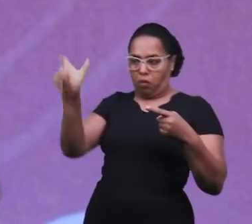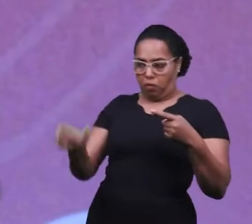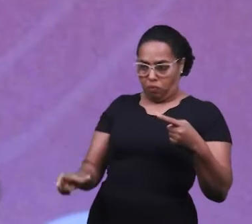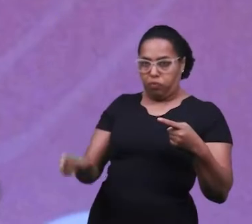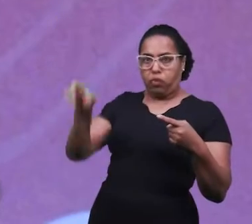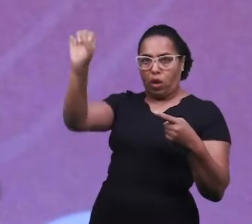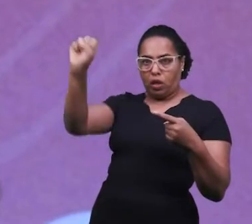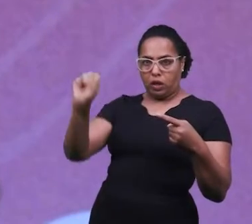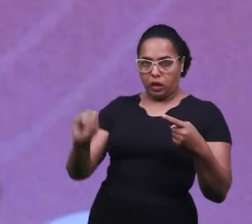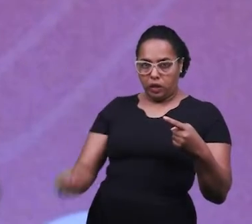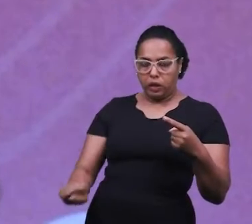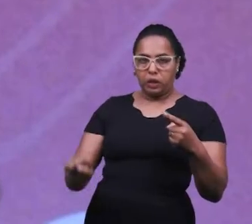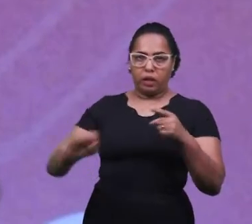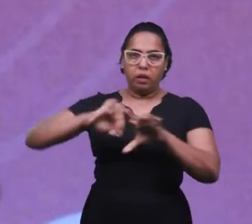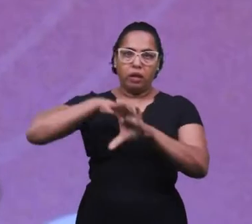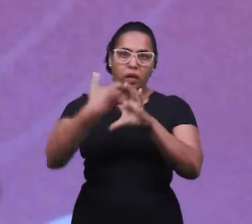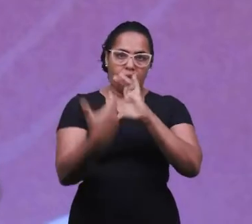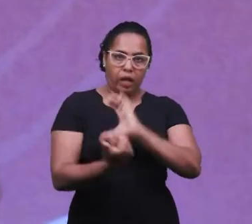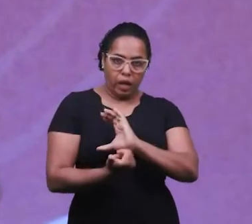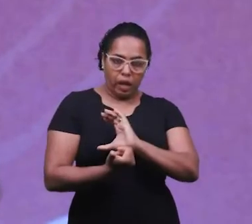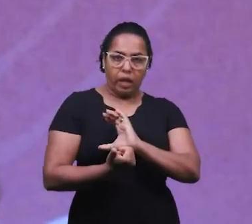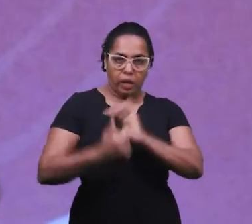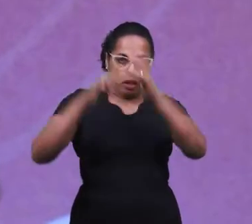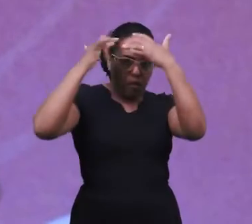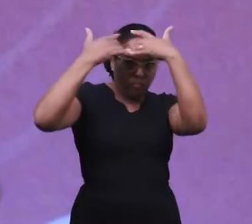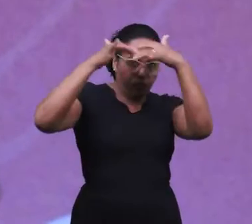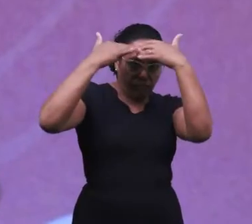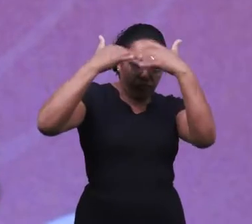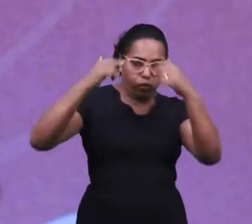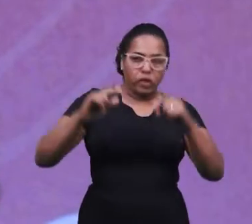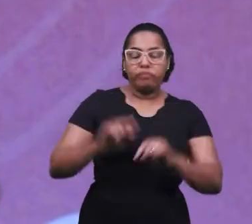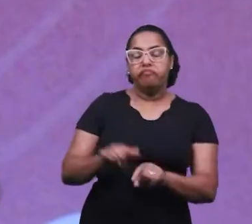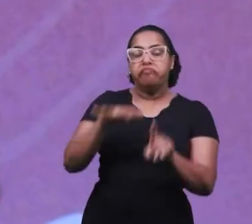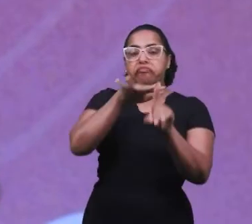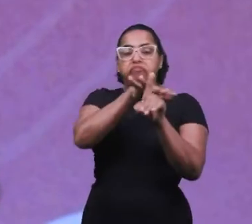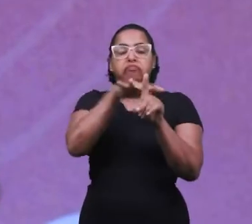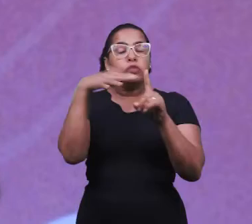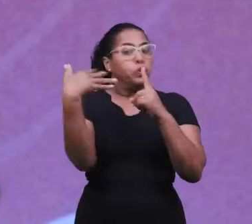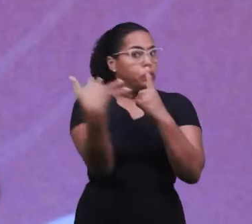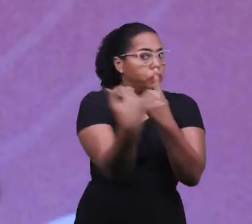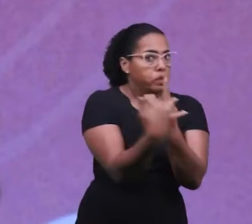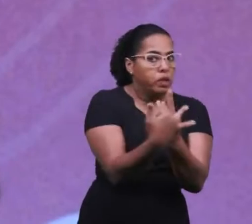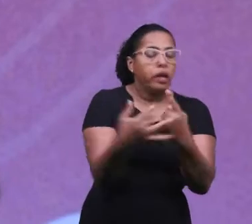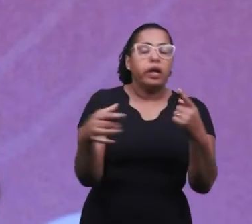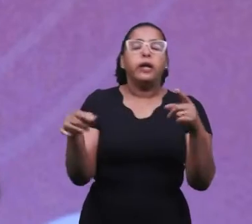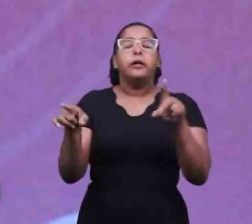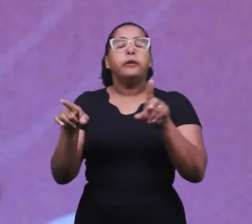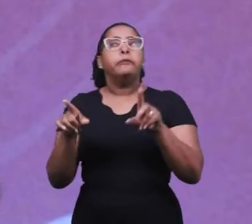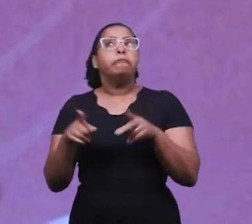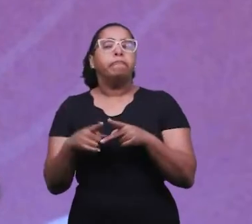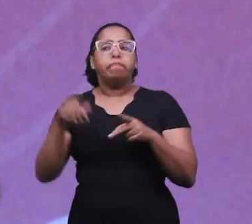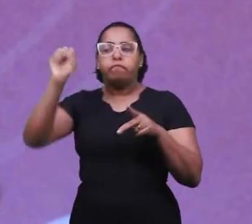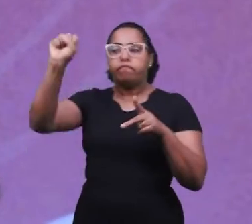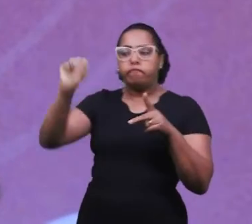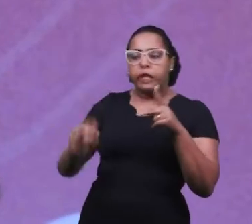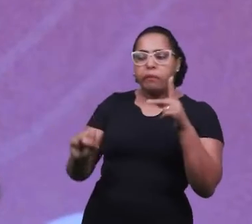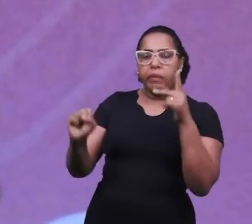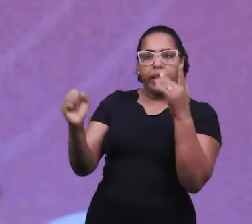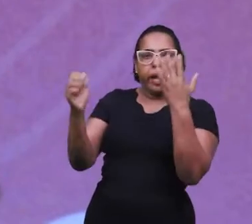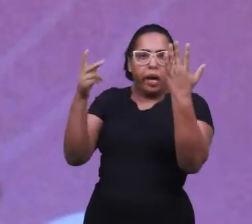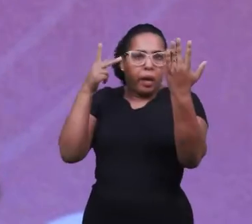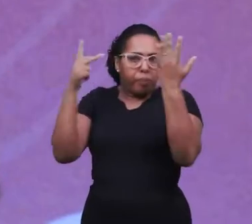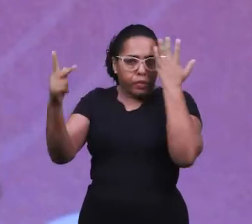tem características neurológicas, enquanto ser social, enquanto ser